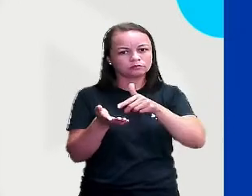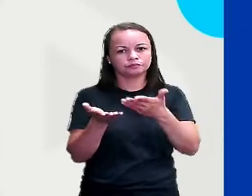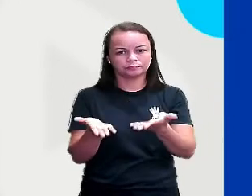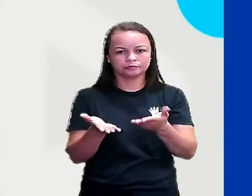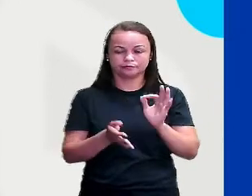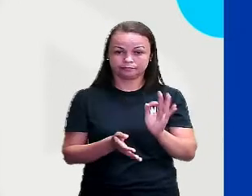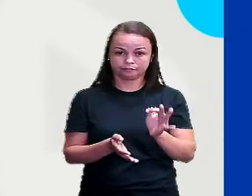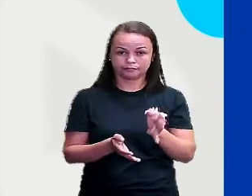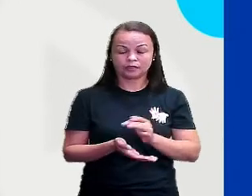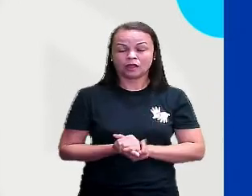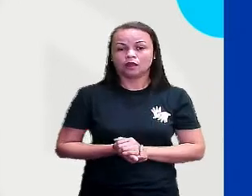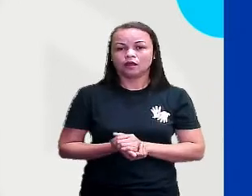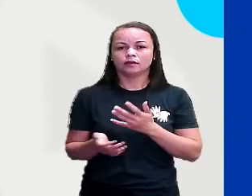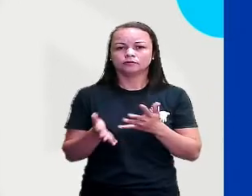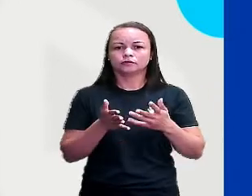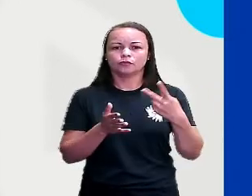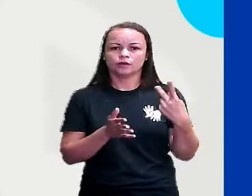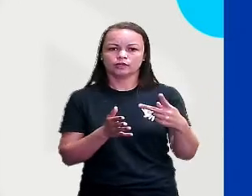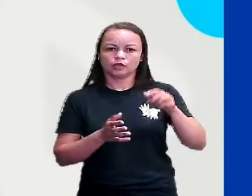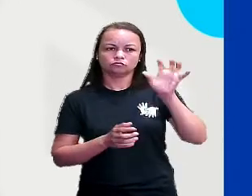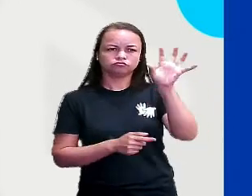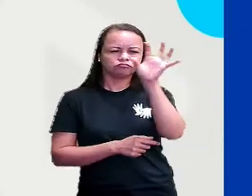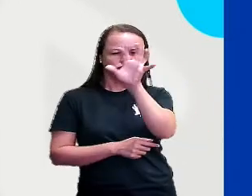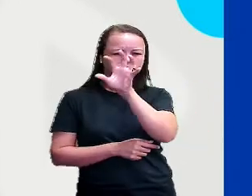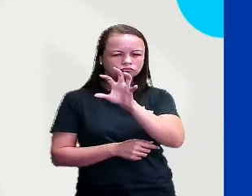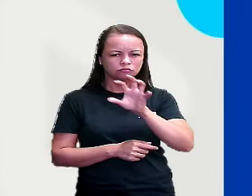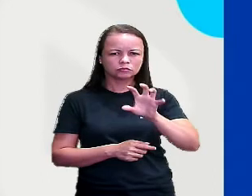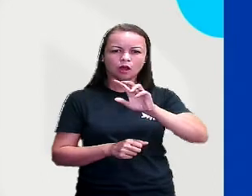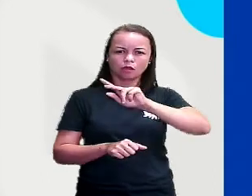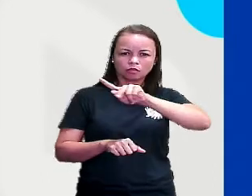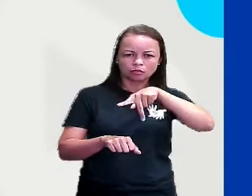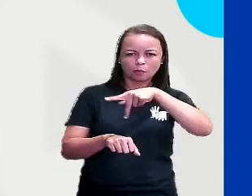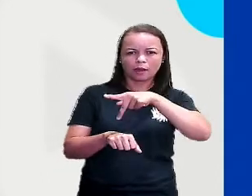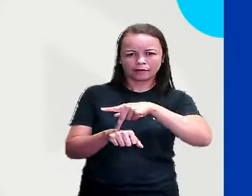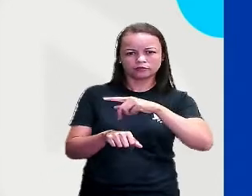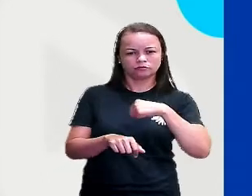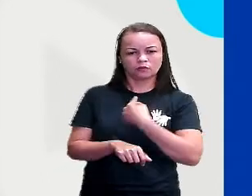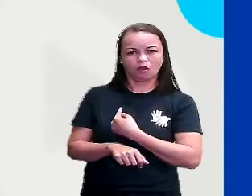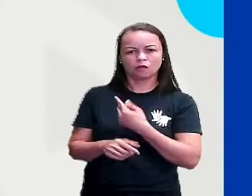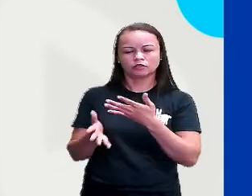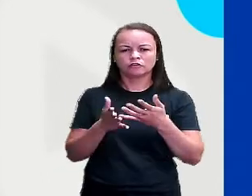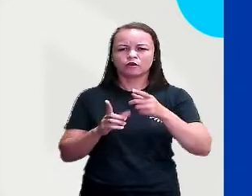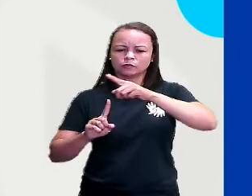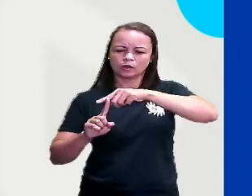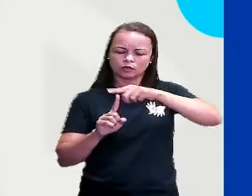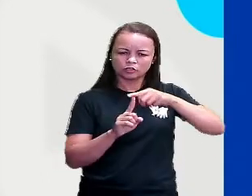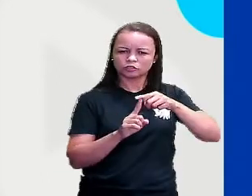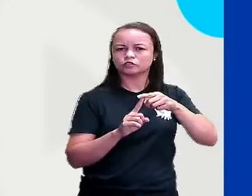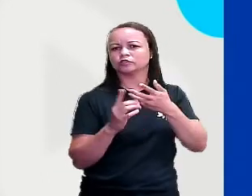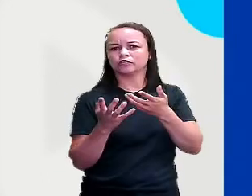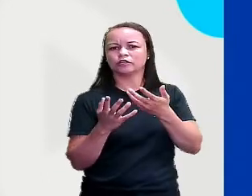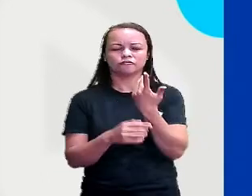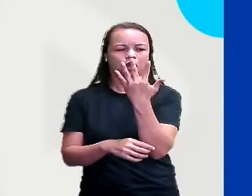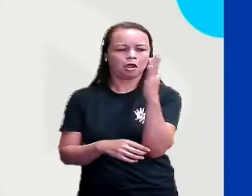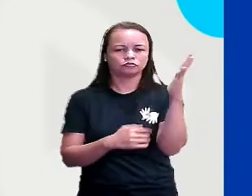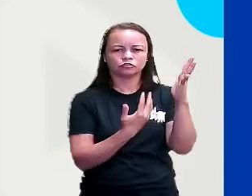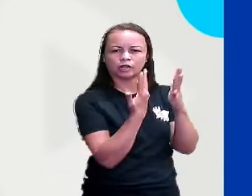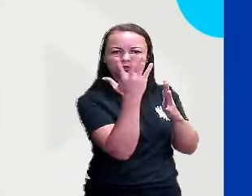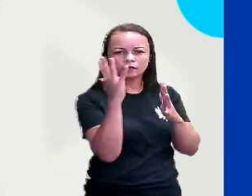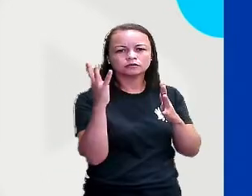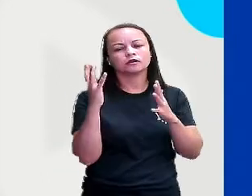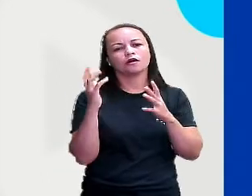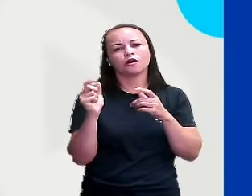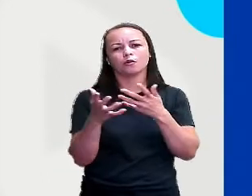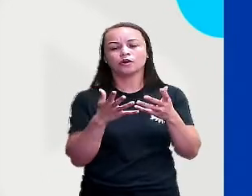A partir de cada região do nosso país, nós vamos ter diferentes tipos, por exemplo, de vegetações, diferentes